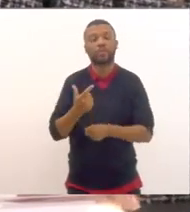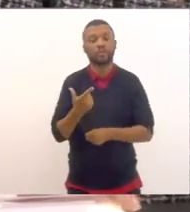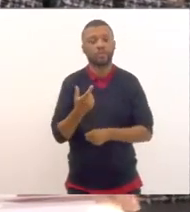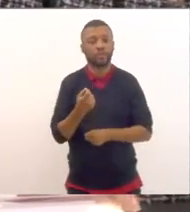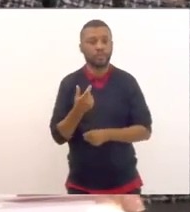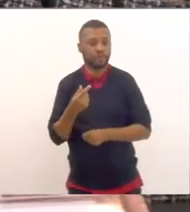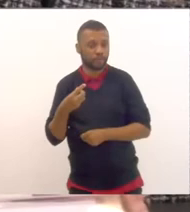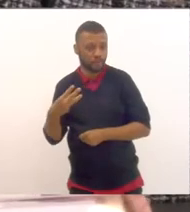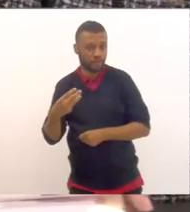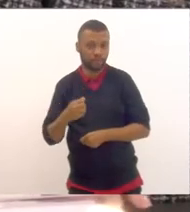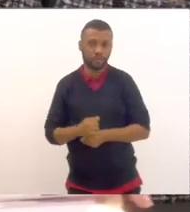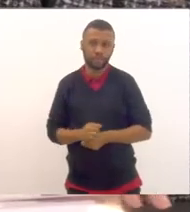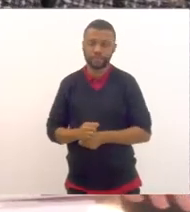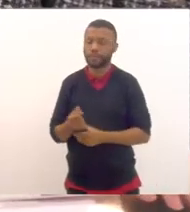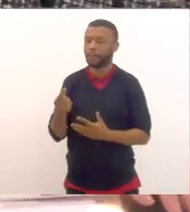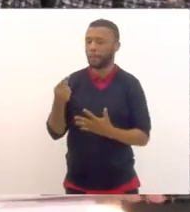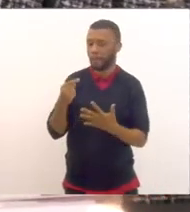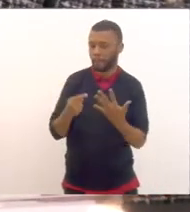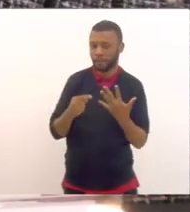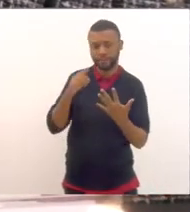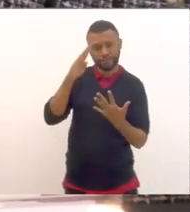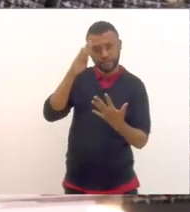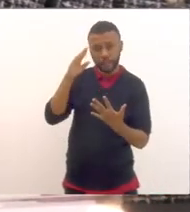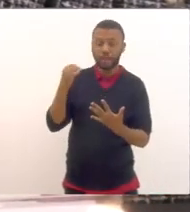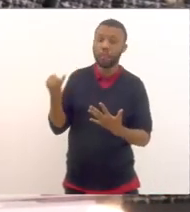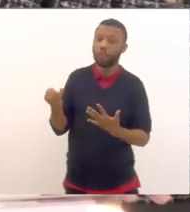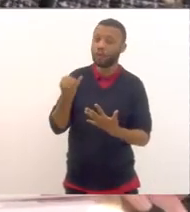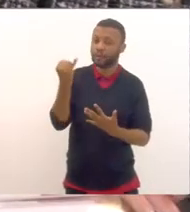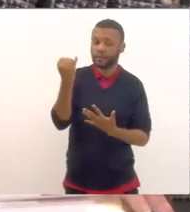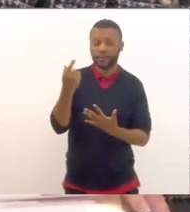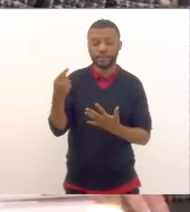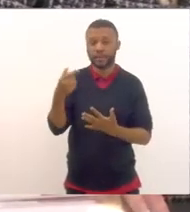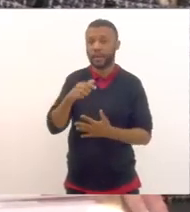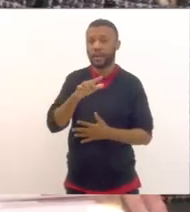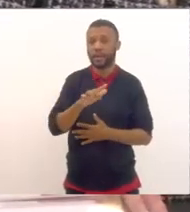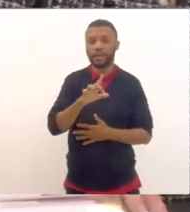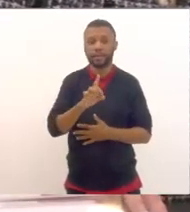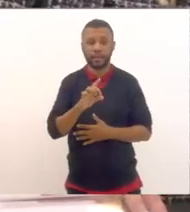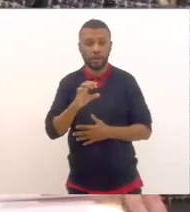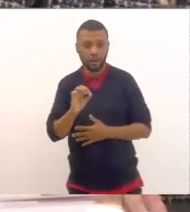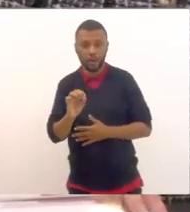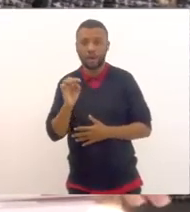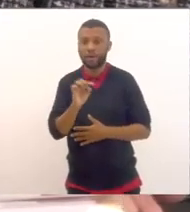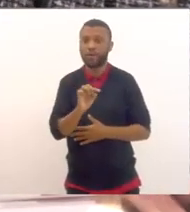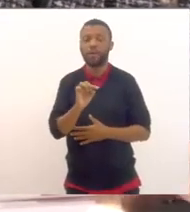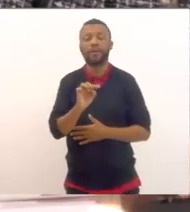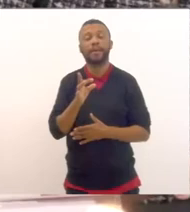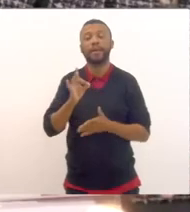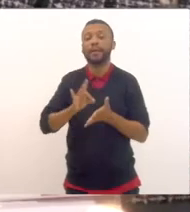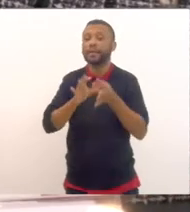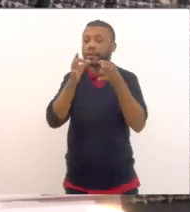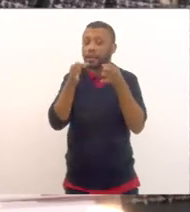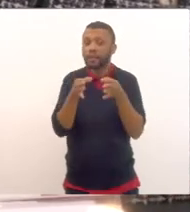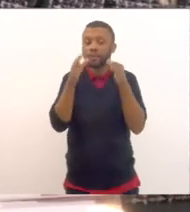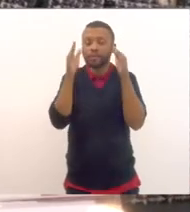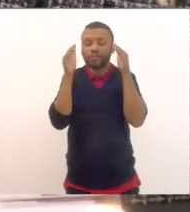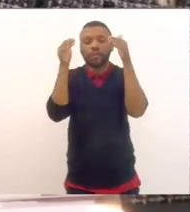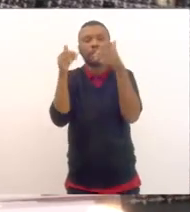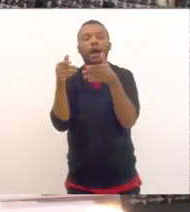o e uma das questões importantes das diretrizes orçamentária exatamente faltar